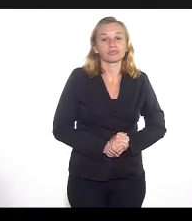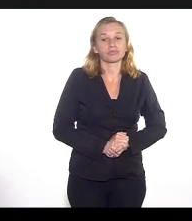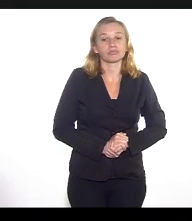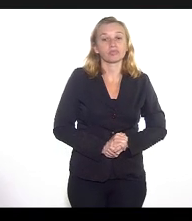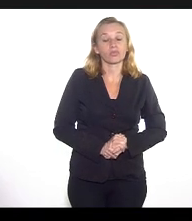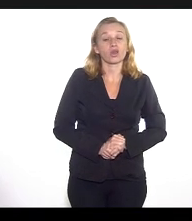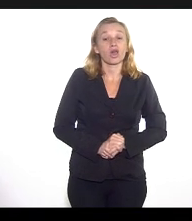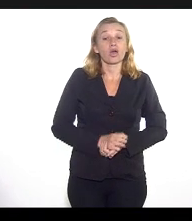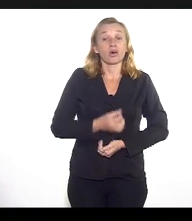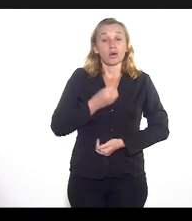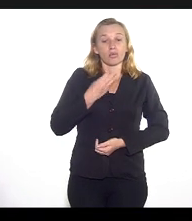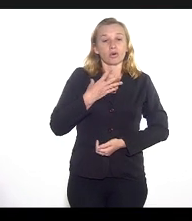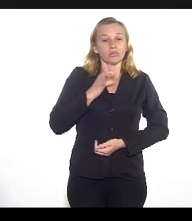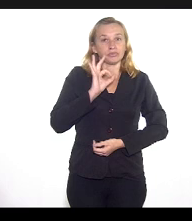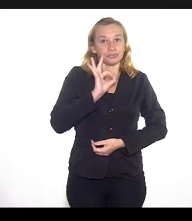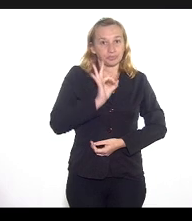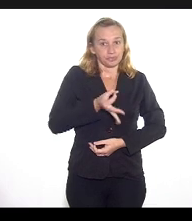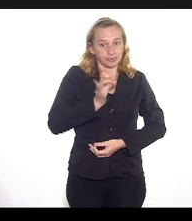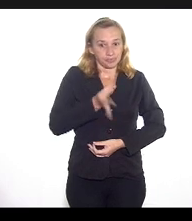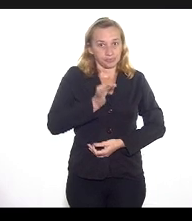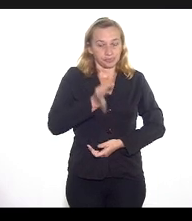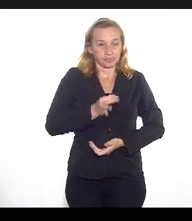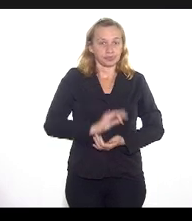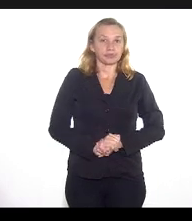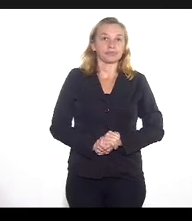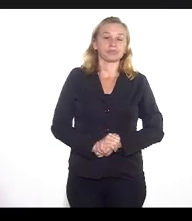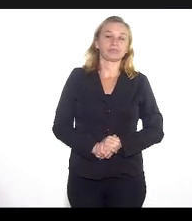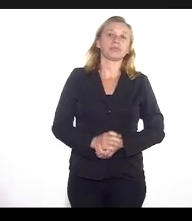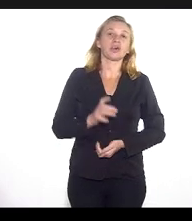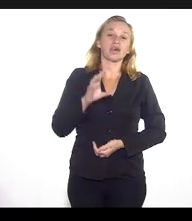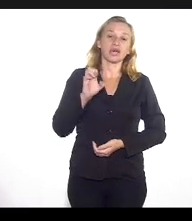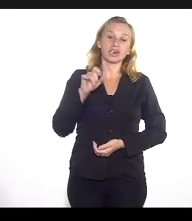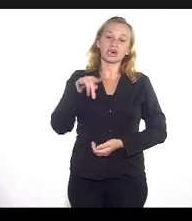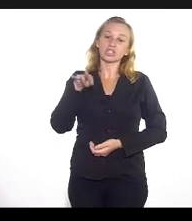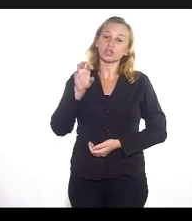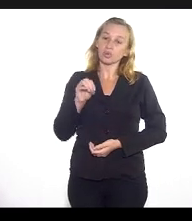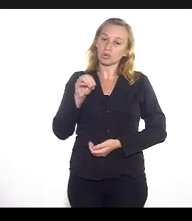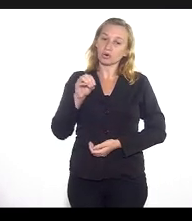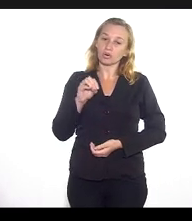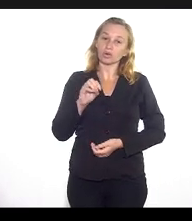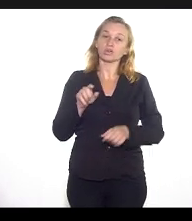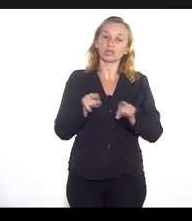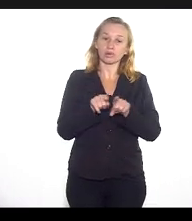Bom, mas, concretamente, tanto a Equinor quanto a Total